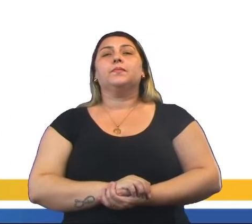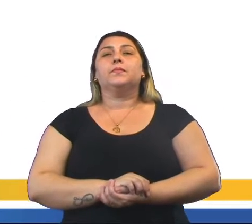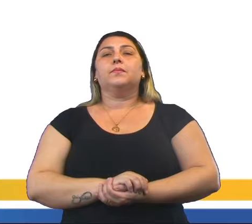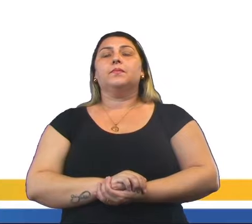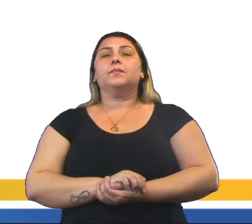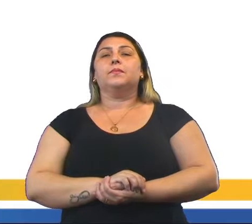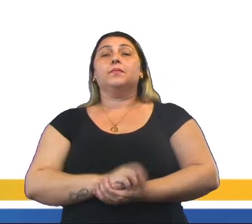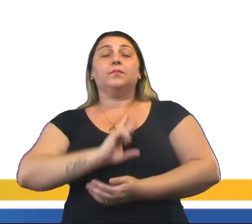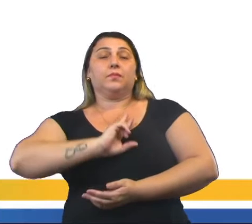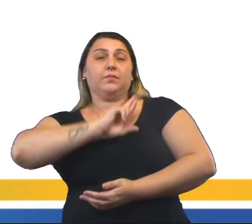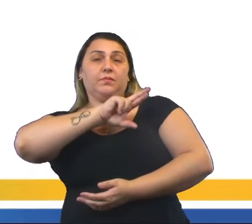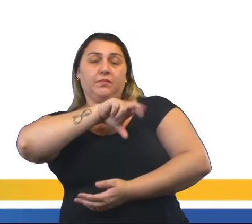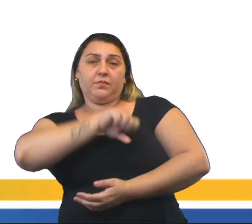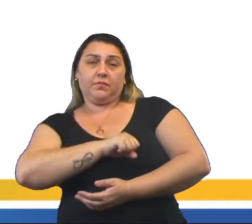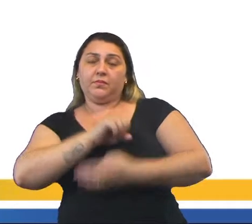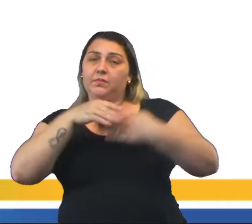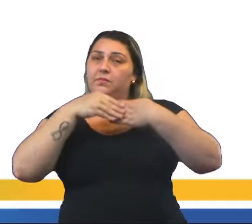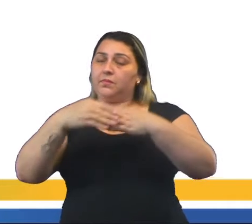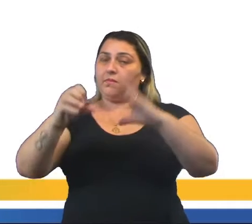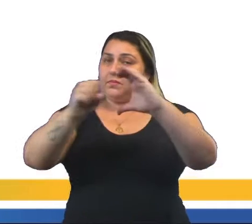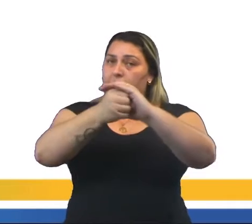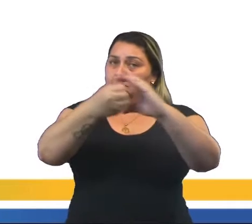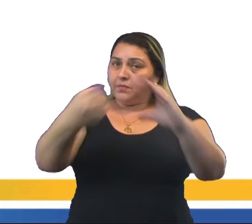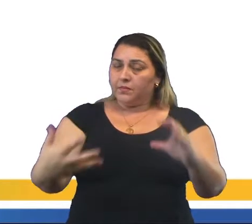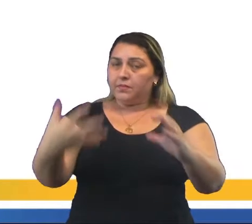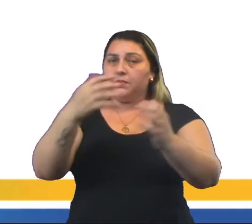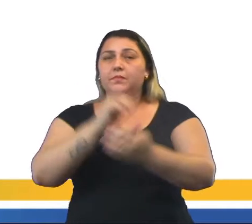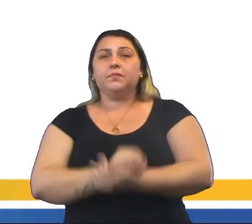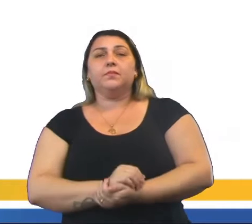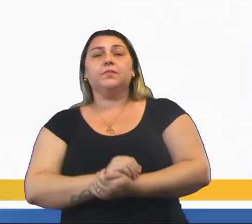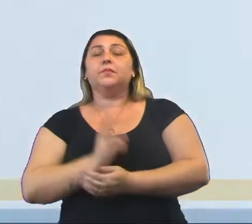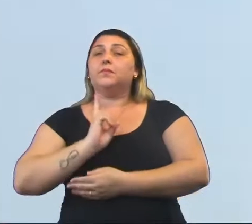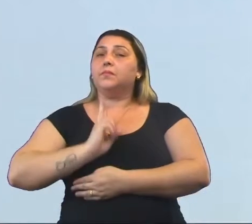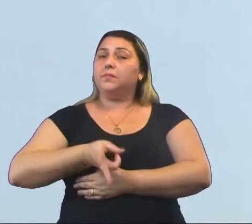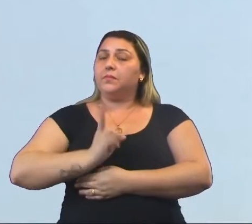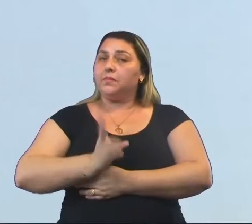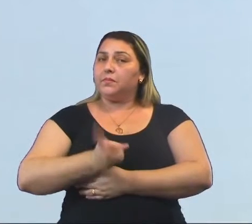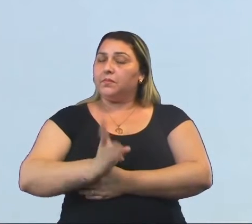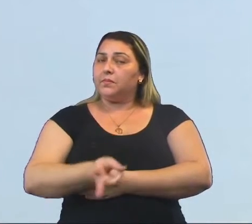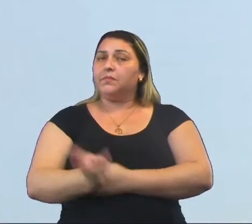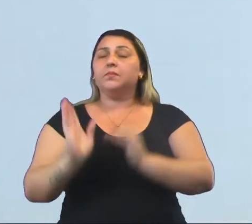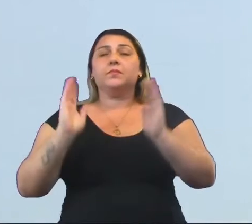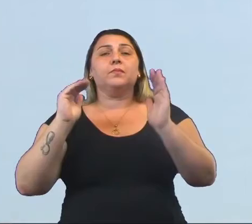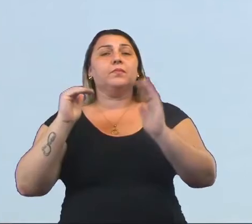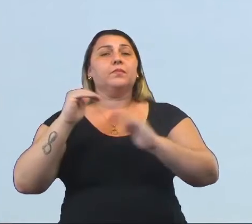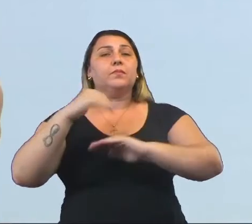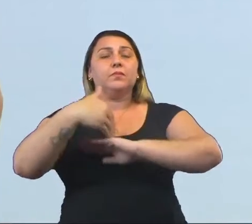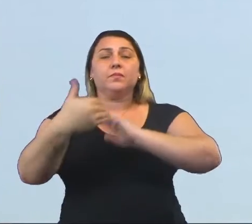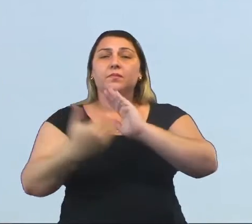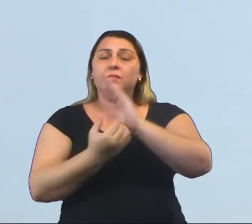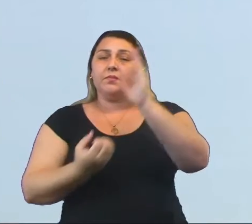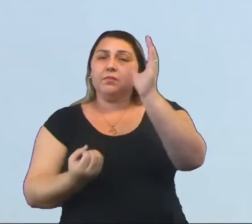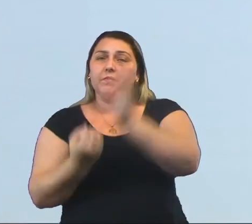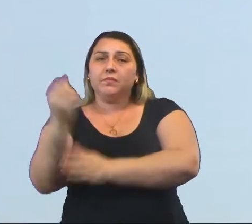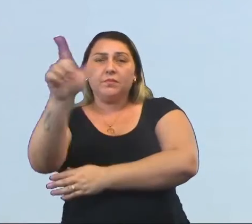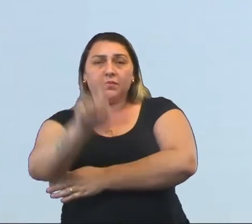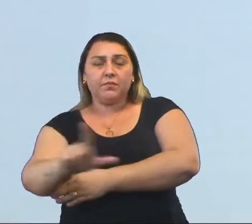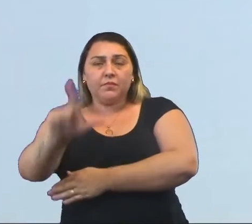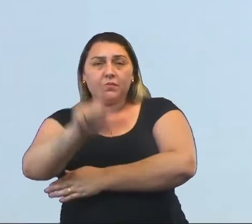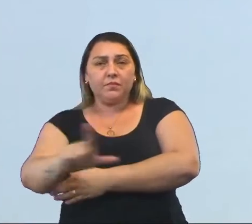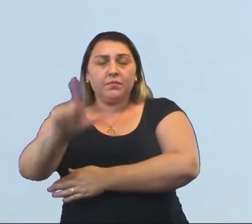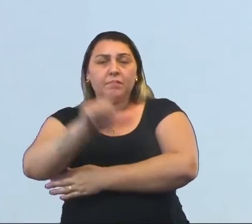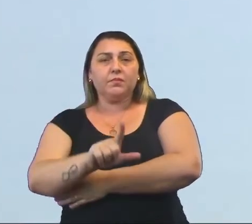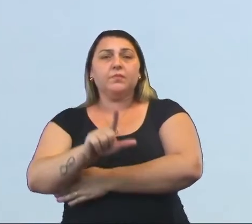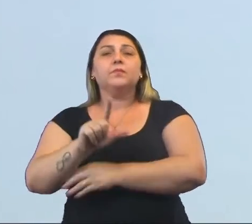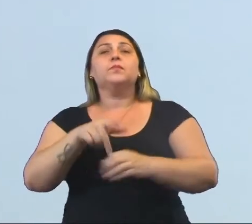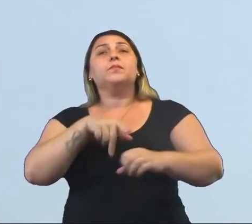O romantismo, gente, traz características que permanecem e permeiam todas as produções literárias de todos os